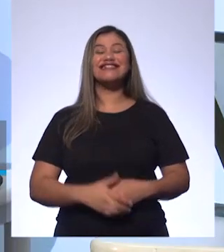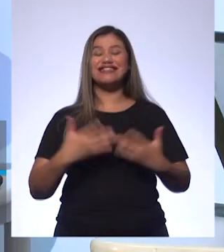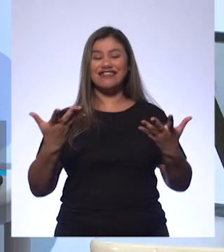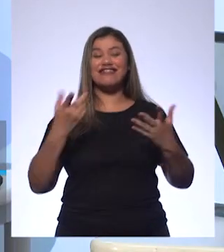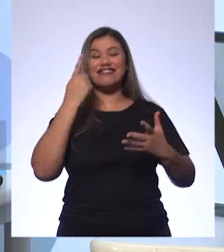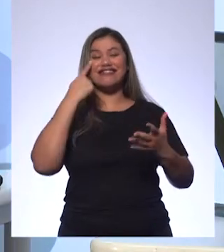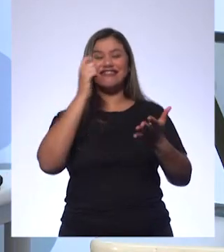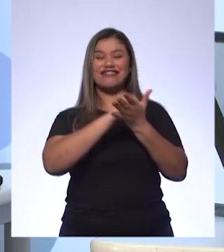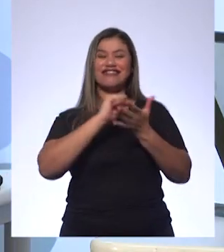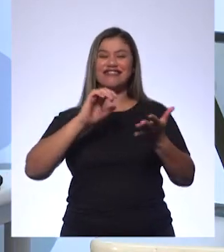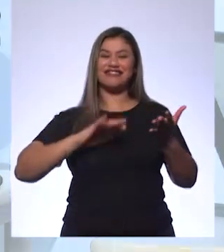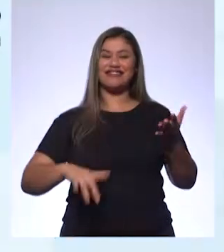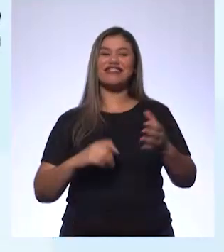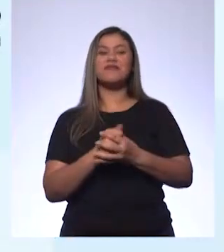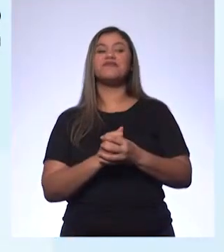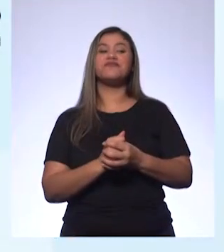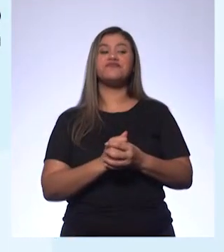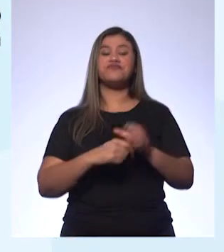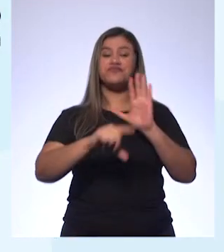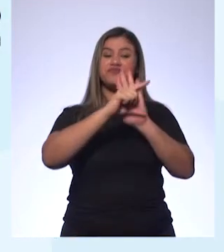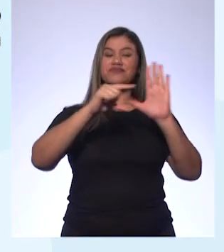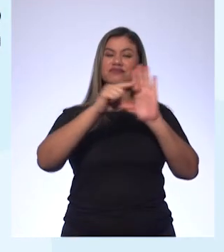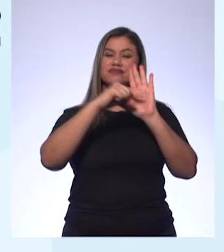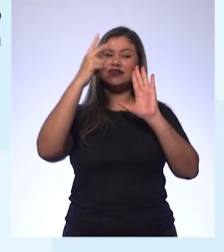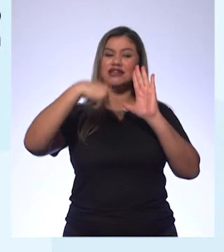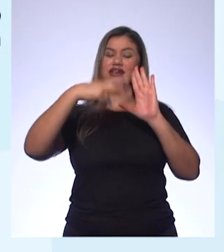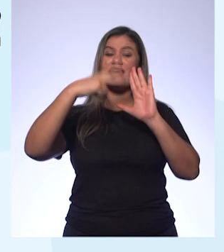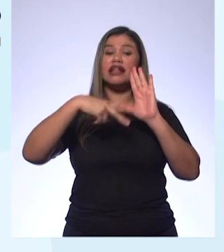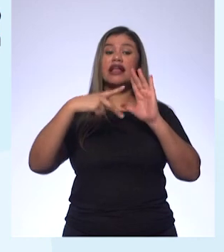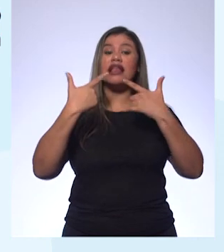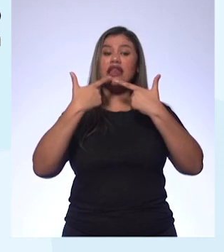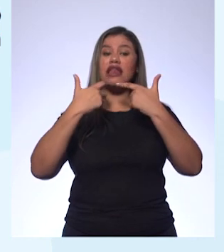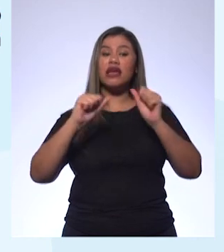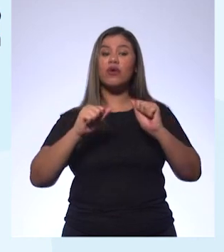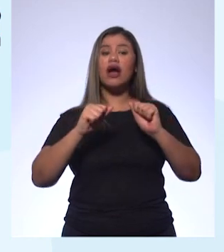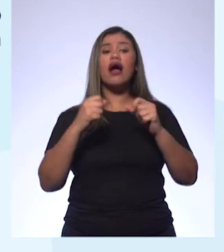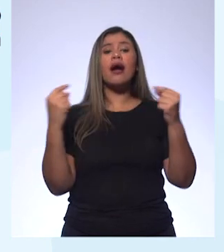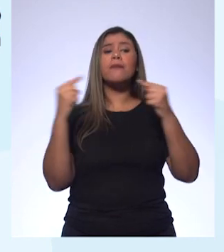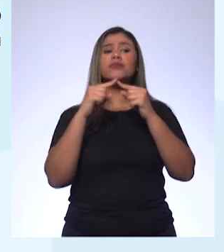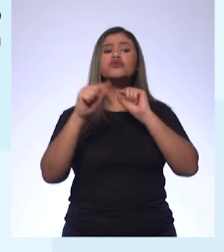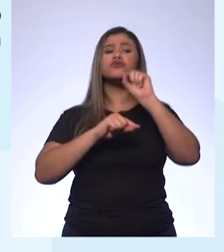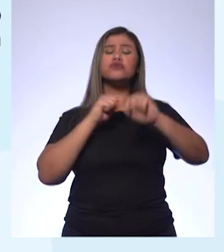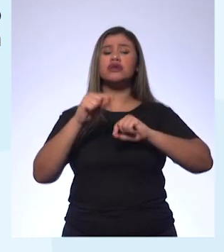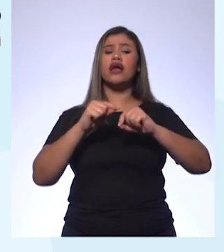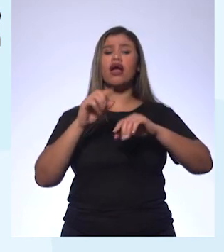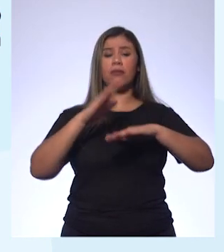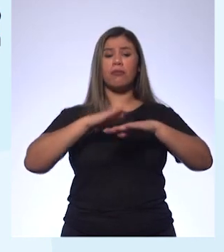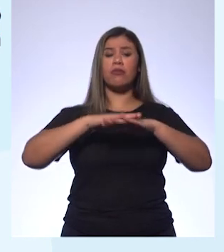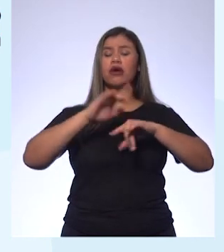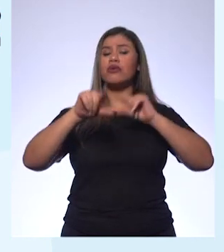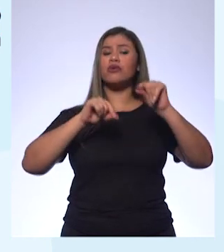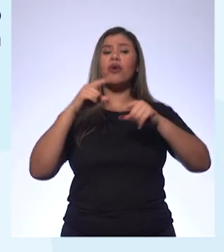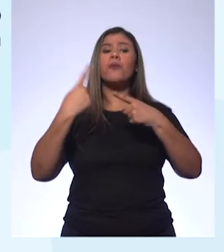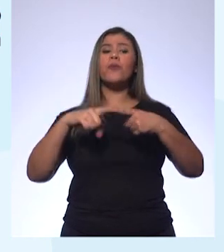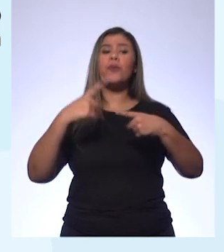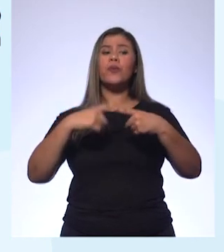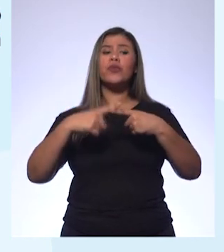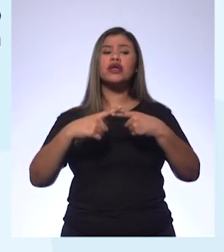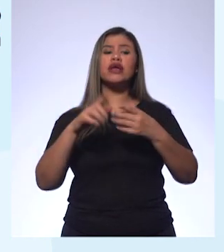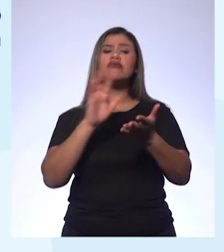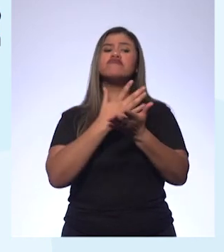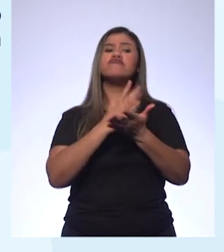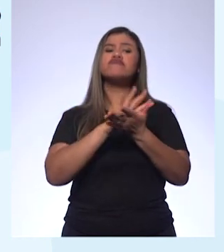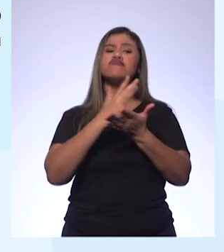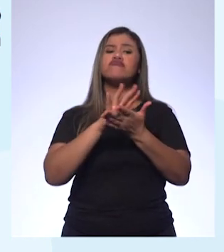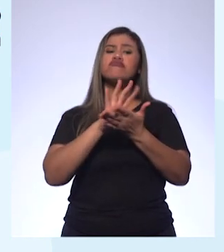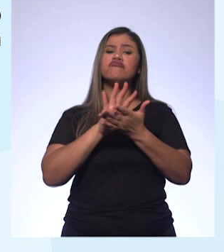exercício. 2. No trecho lido, qual a variedade linguística empregada pelo autor? Por que ele escolheu essa forma de linguagem para compor esse samba? Então aqui a